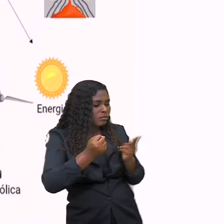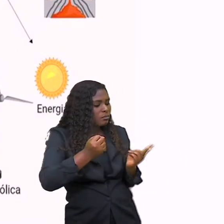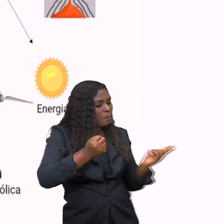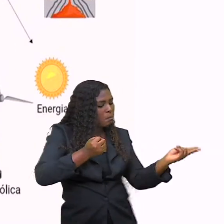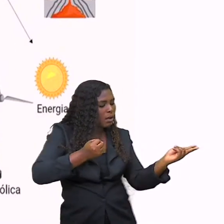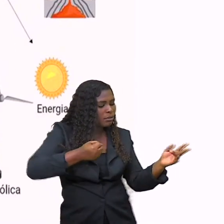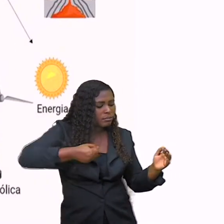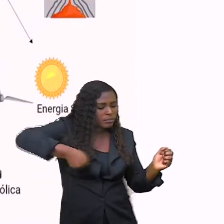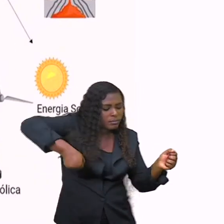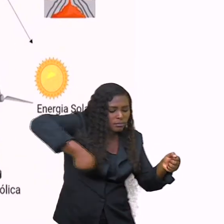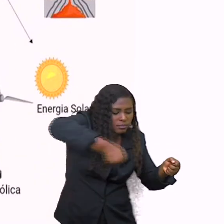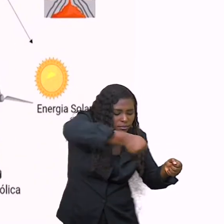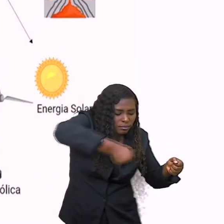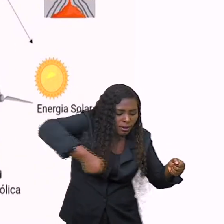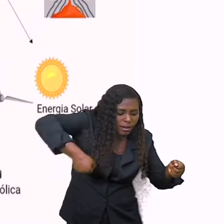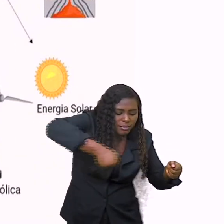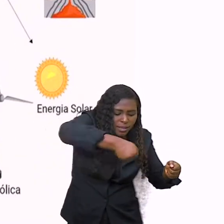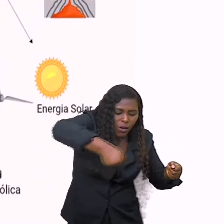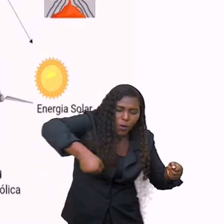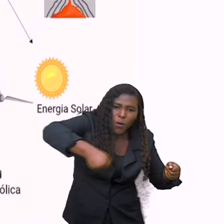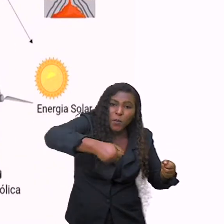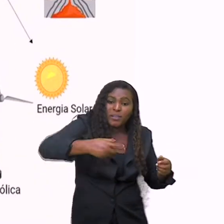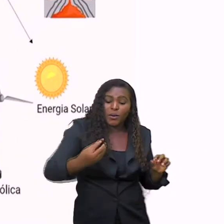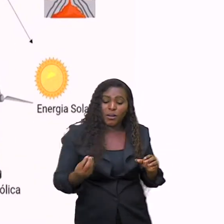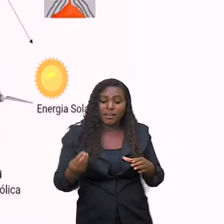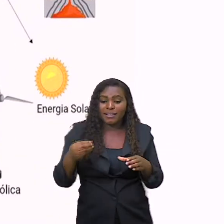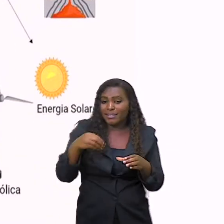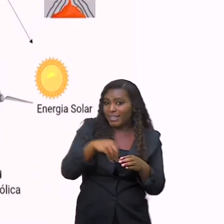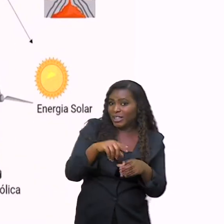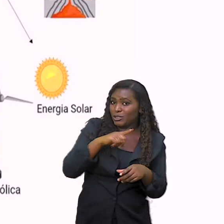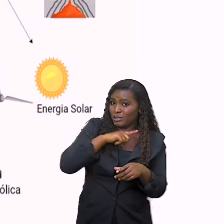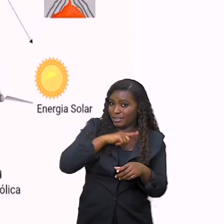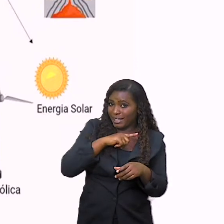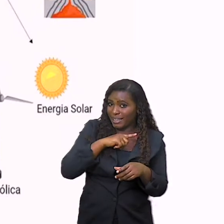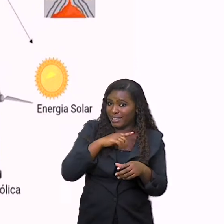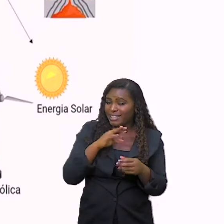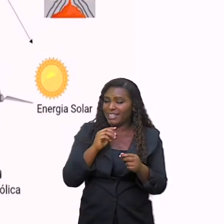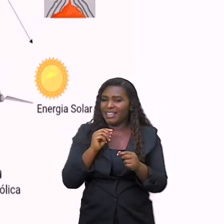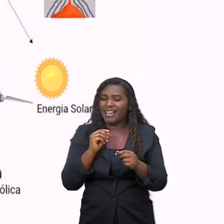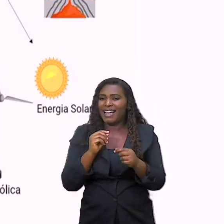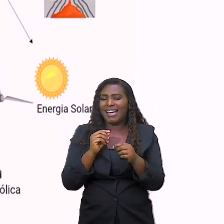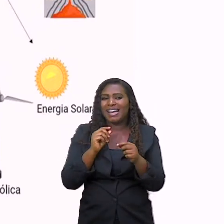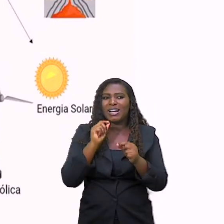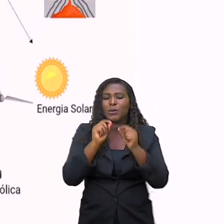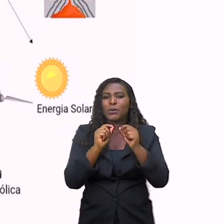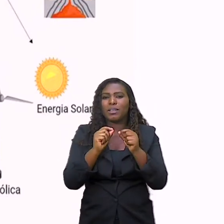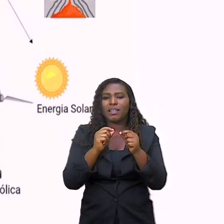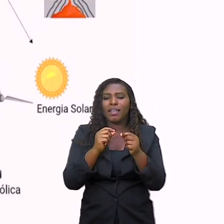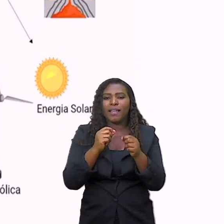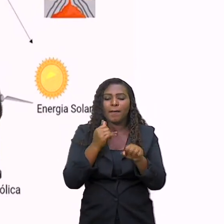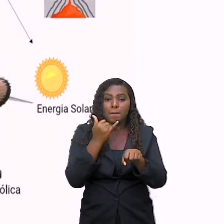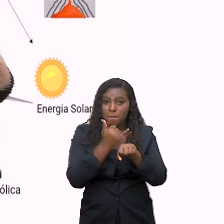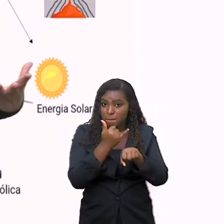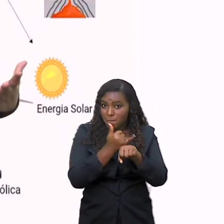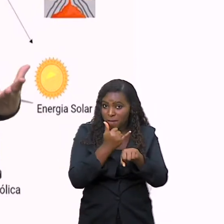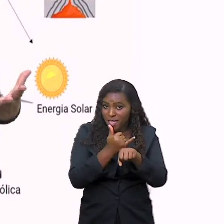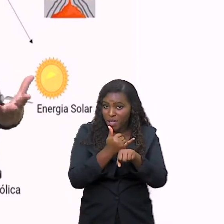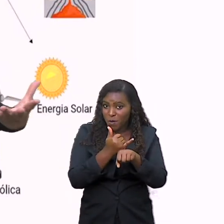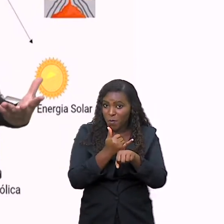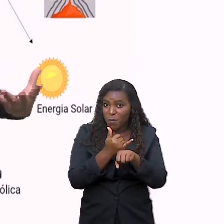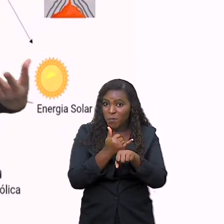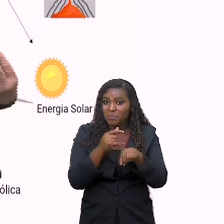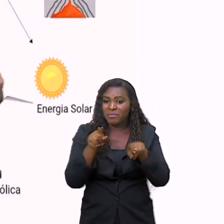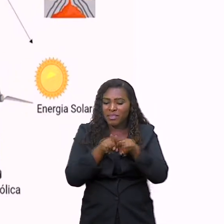Além disso, a termodinâmica estabelece que ao encontrar dois corpos de uma temperatura similar, espera-se